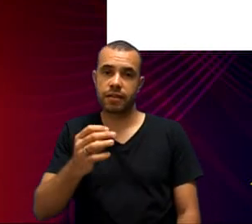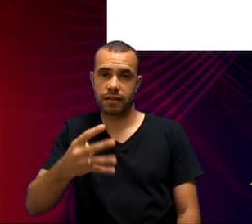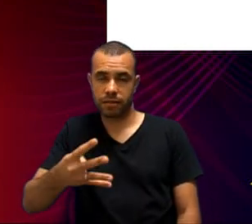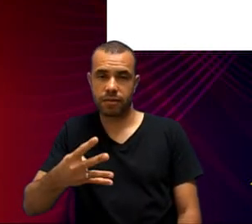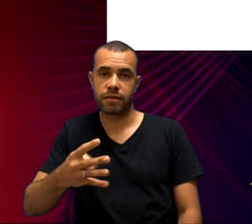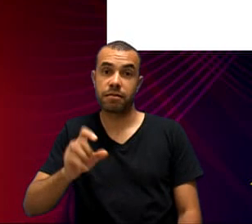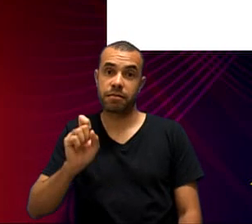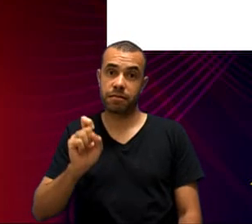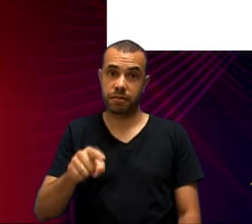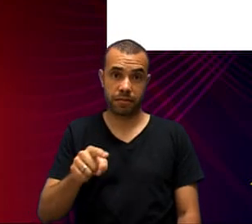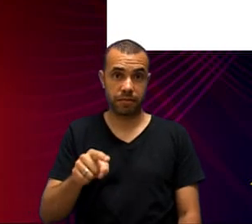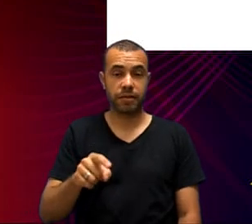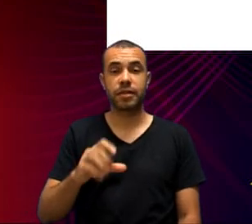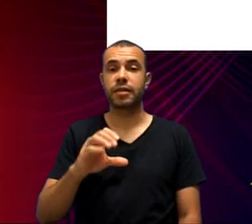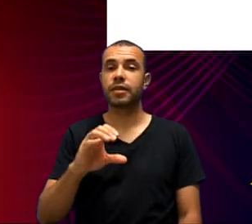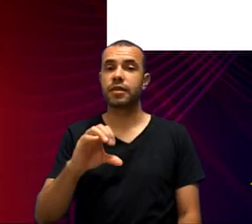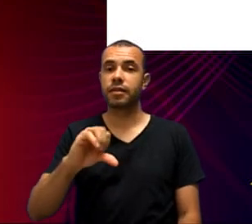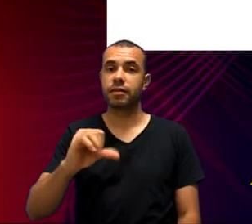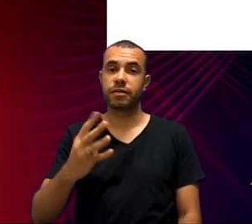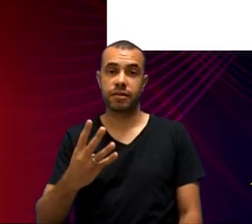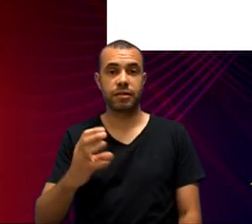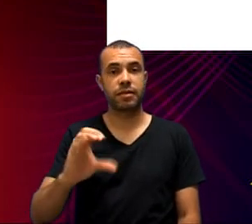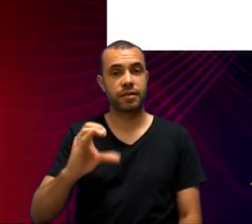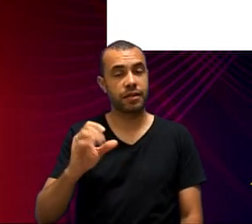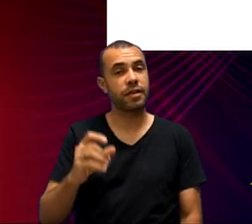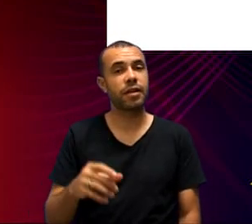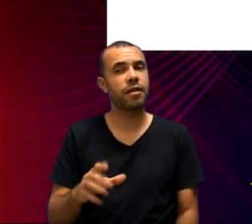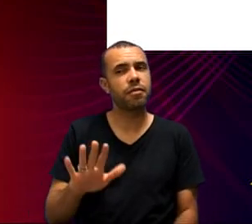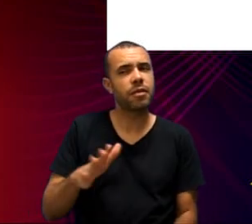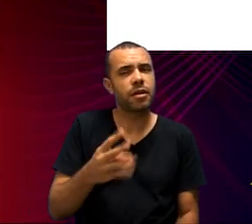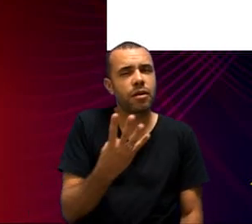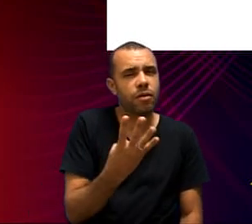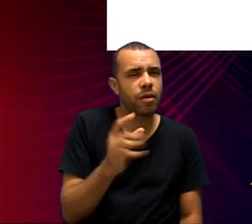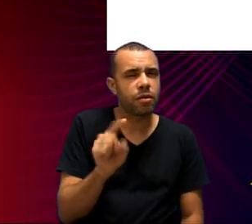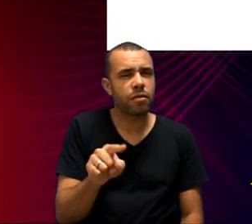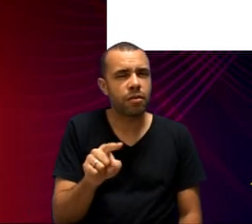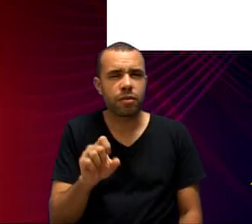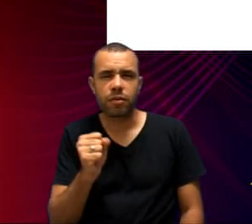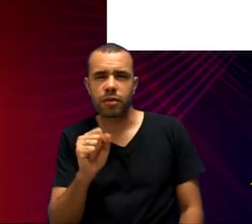46.404.564.084 centavos, que representa 1,41 de crescimento.